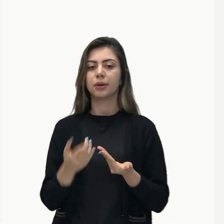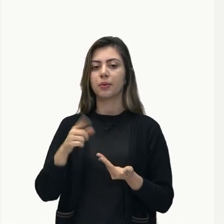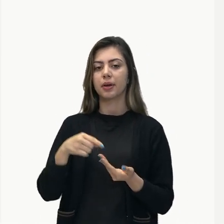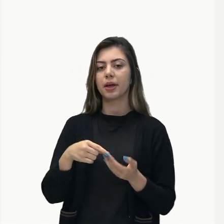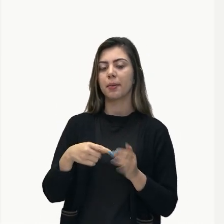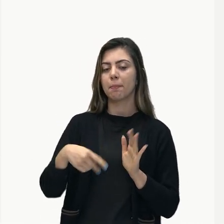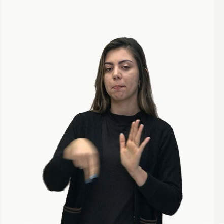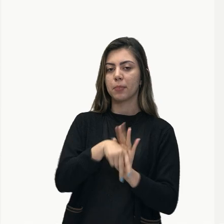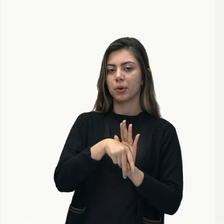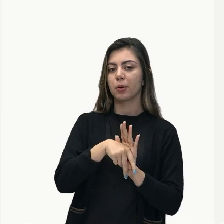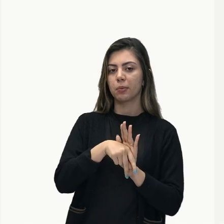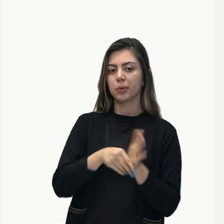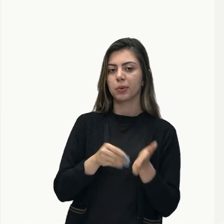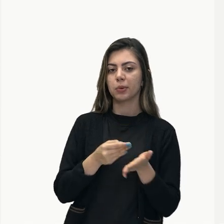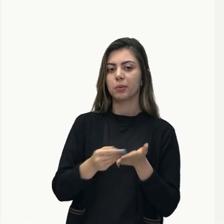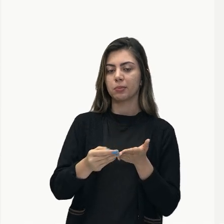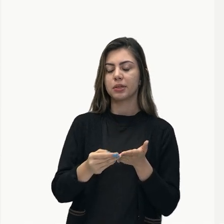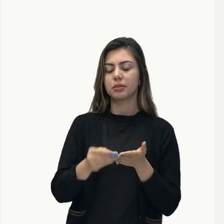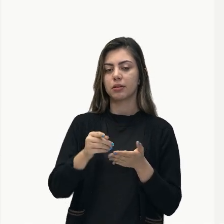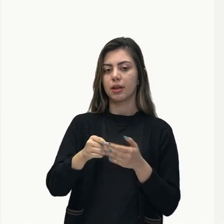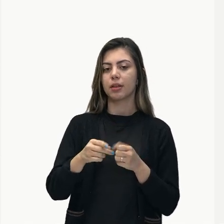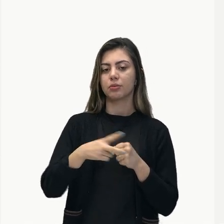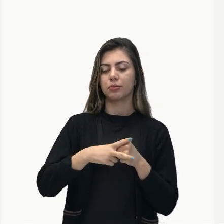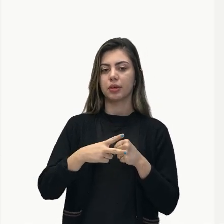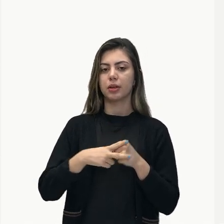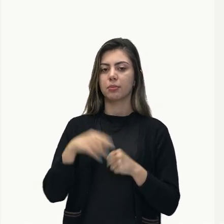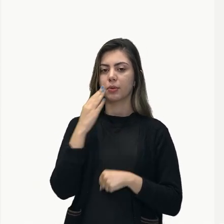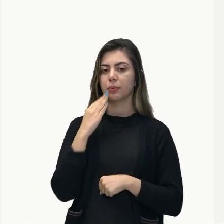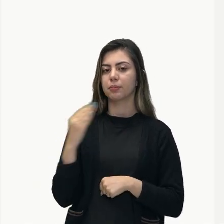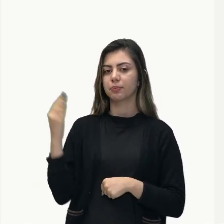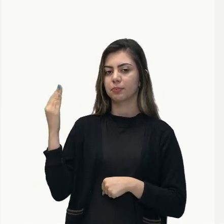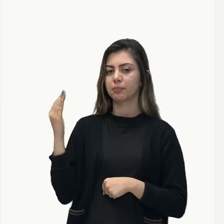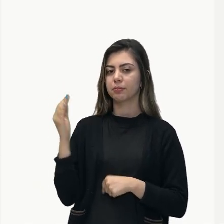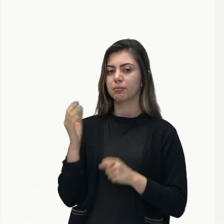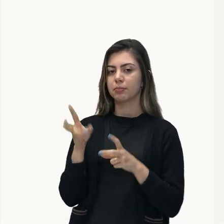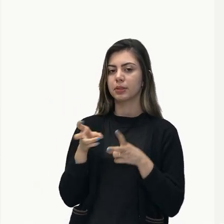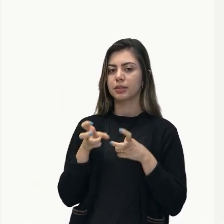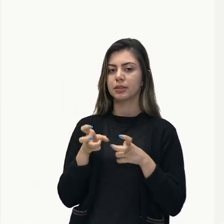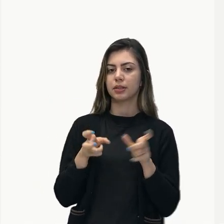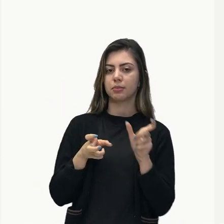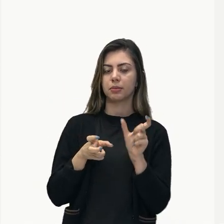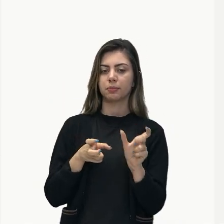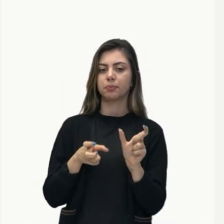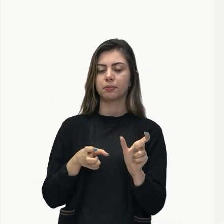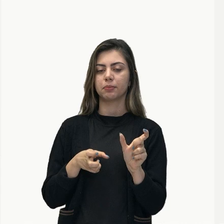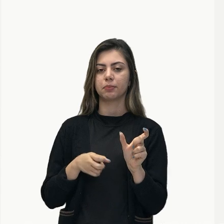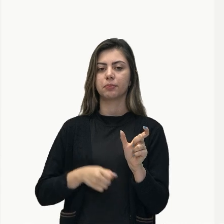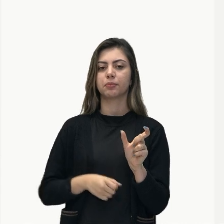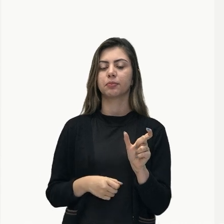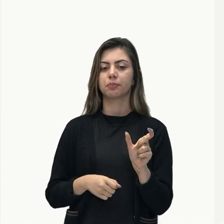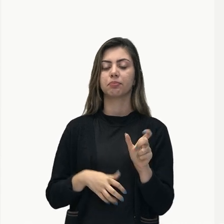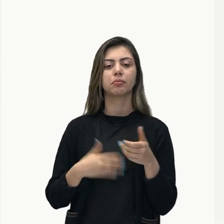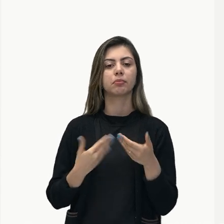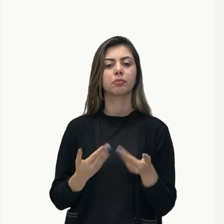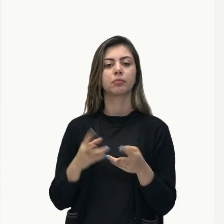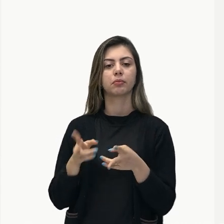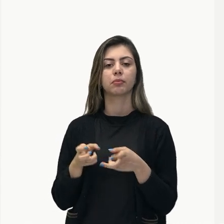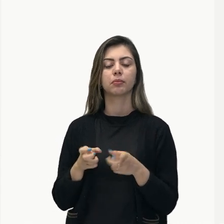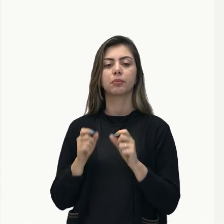verbo. EST, até aqui, ó, até o I. Pronto, aqui é a raiz do verbo. Observe que a raiz do verbo